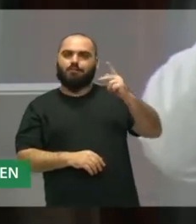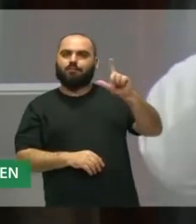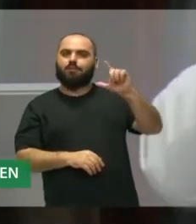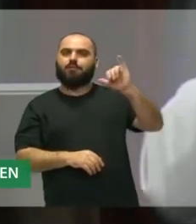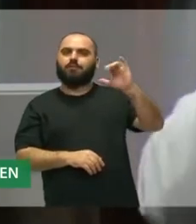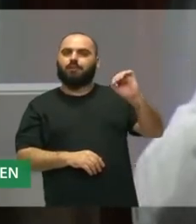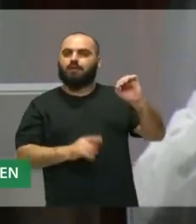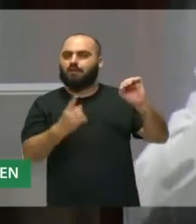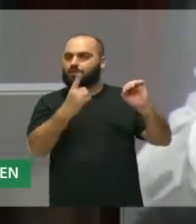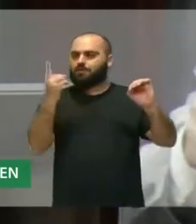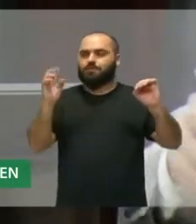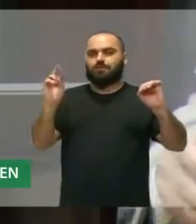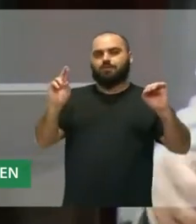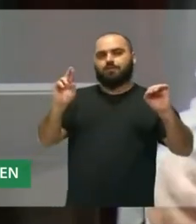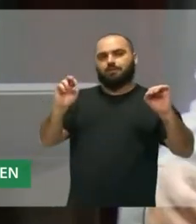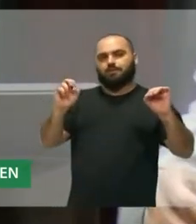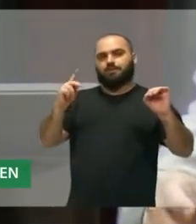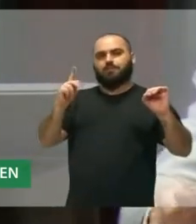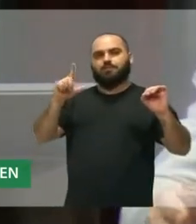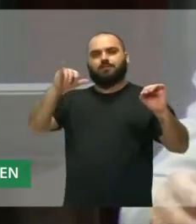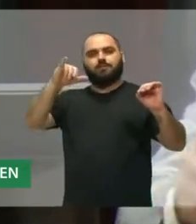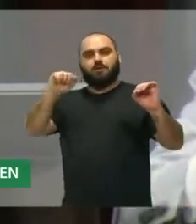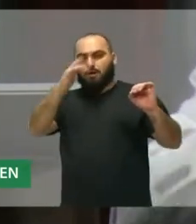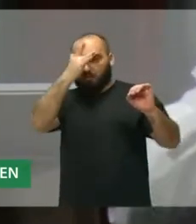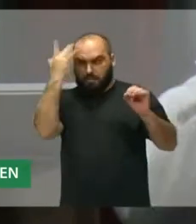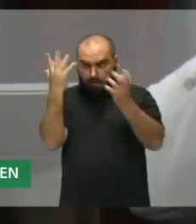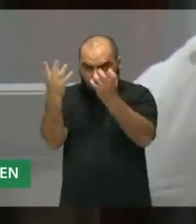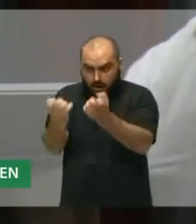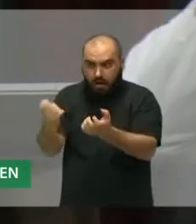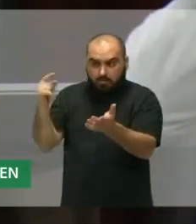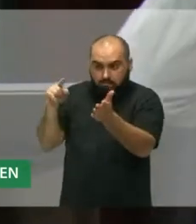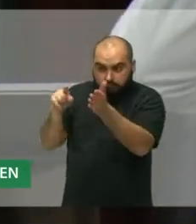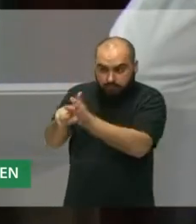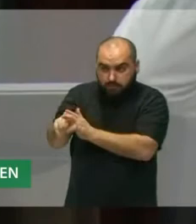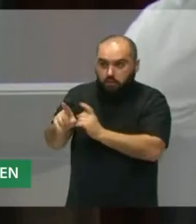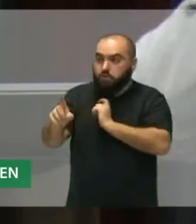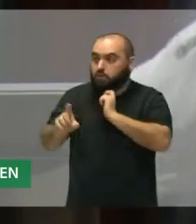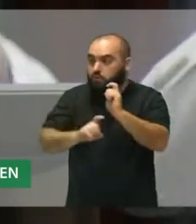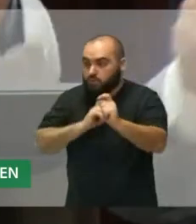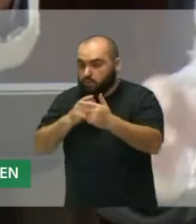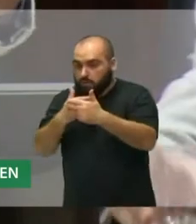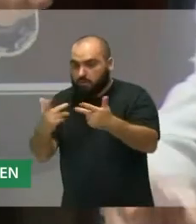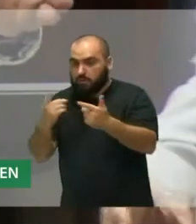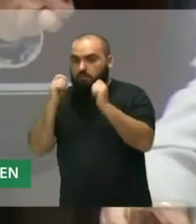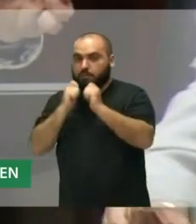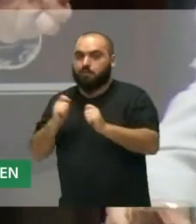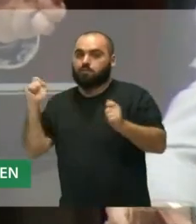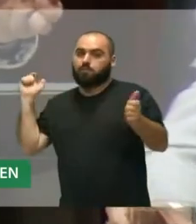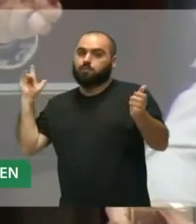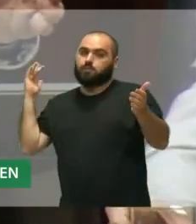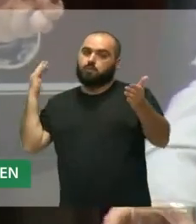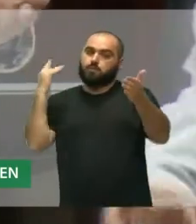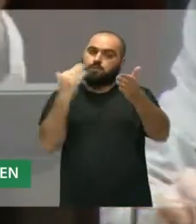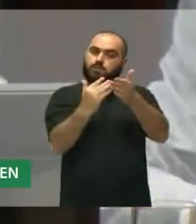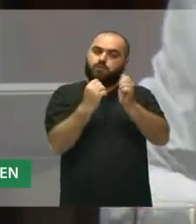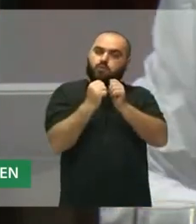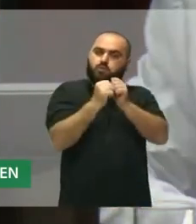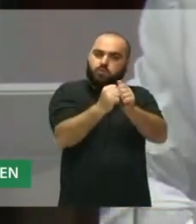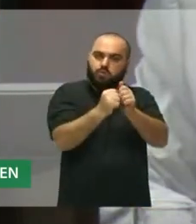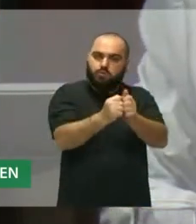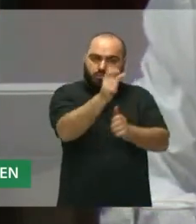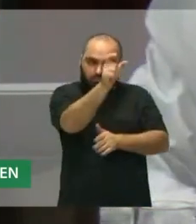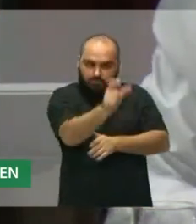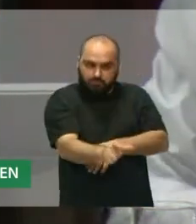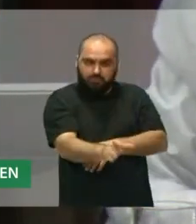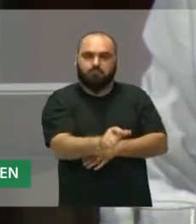ok? As pessoas que quiserem fazer pergunta, que quiserem tirar alguma dúvida, podem se dirigir junto ao nosso